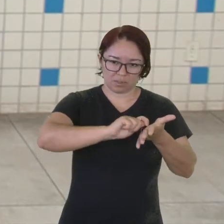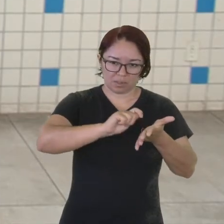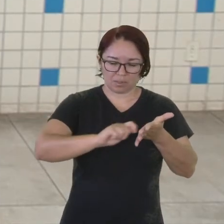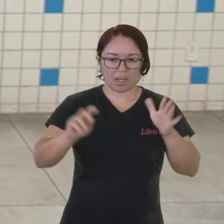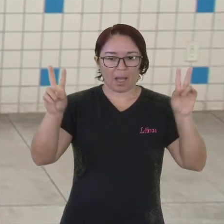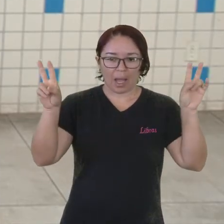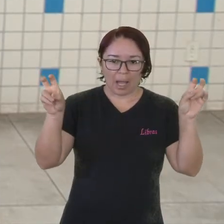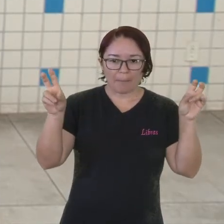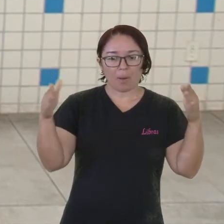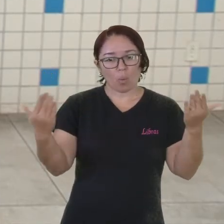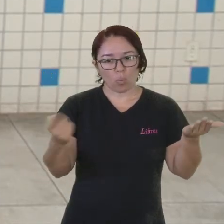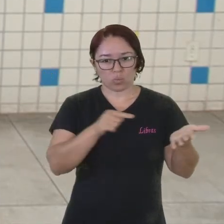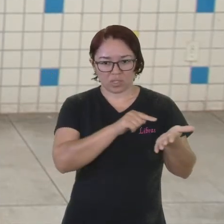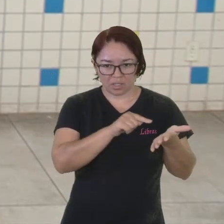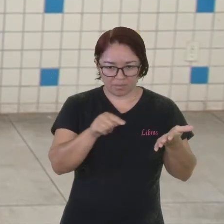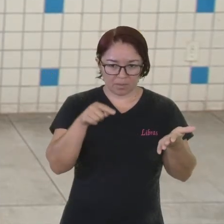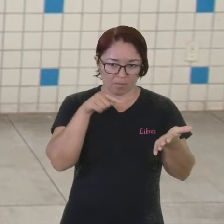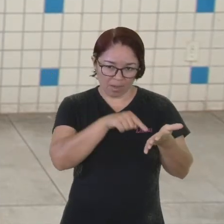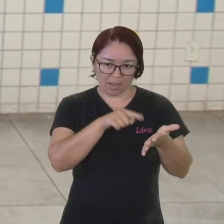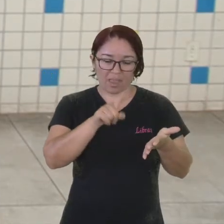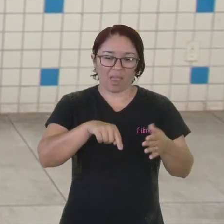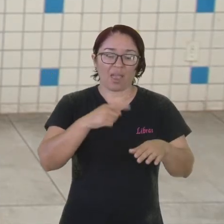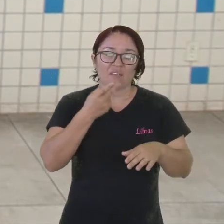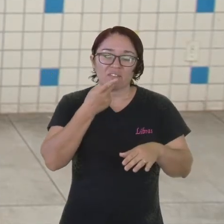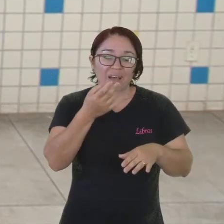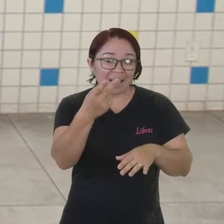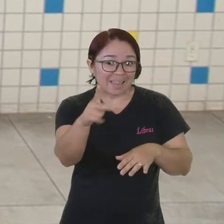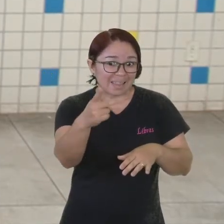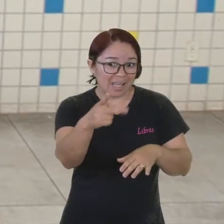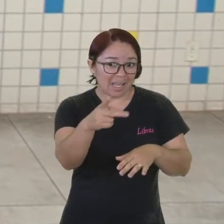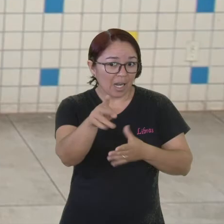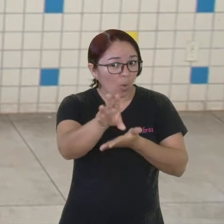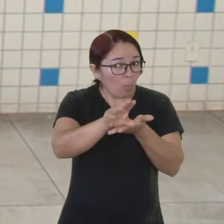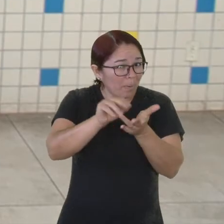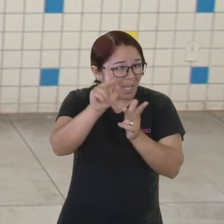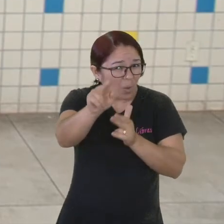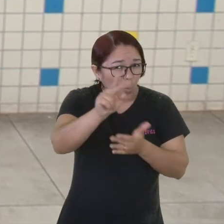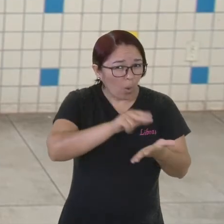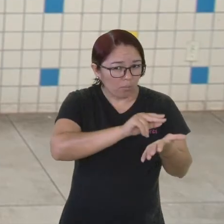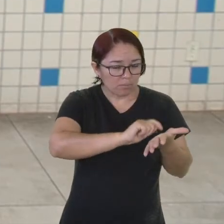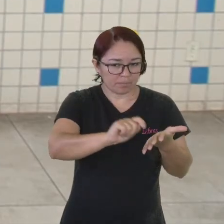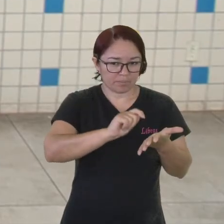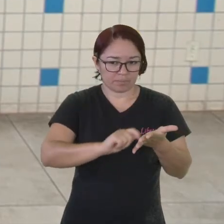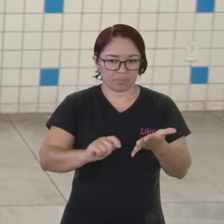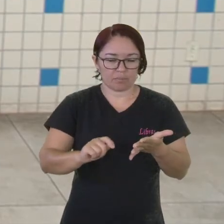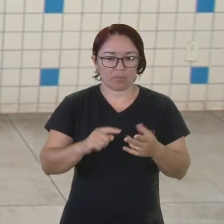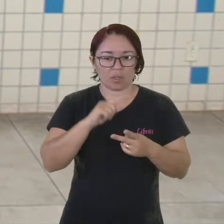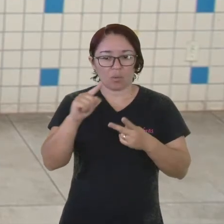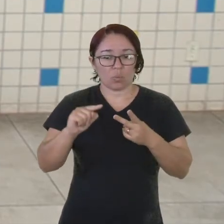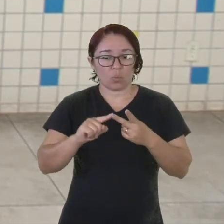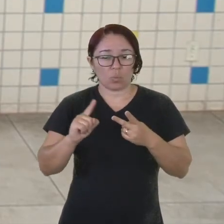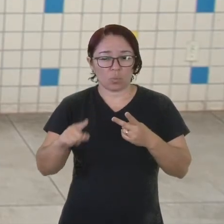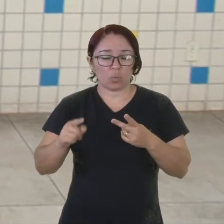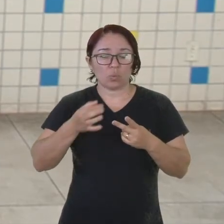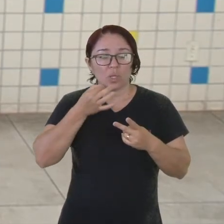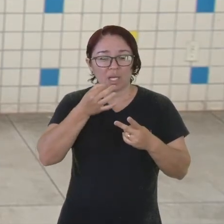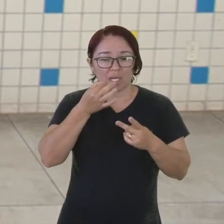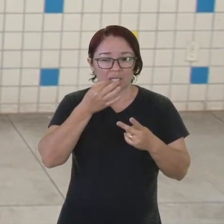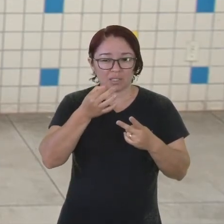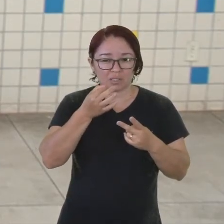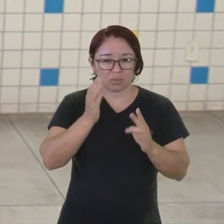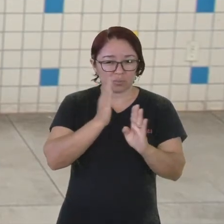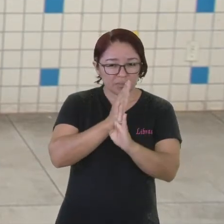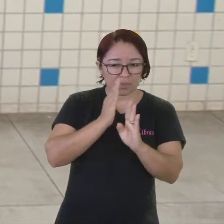para indicar a fala daquela personagem, daquela pessoa. Já no discurso indireto, é a minha fala, sou